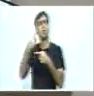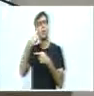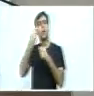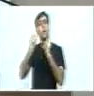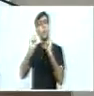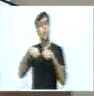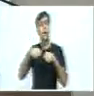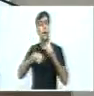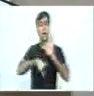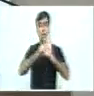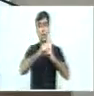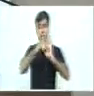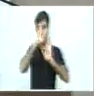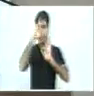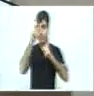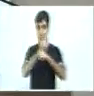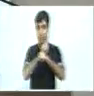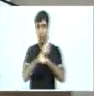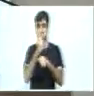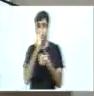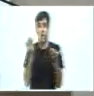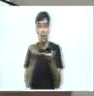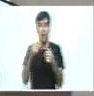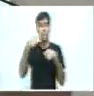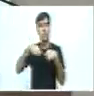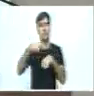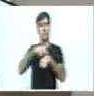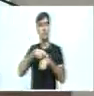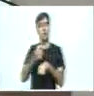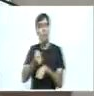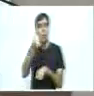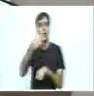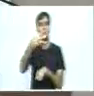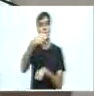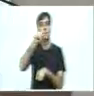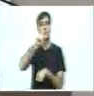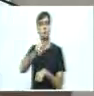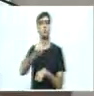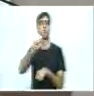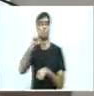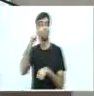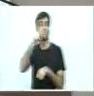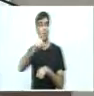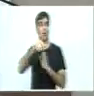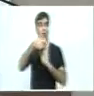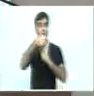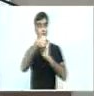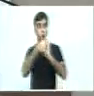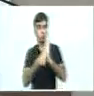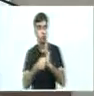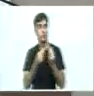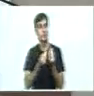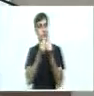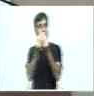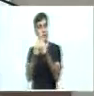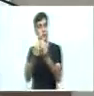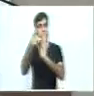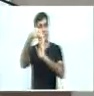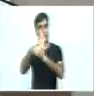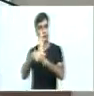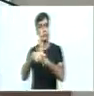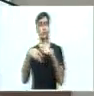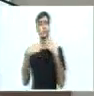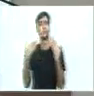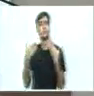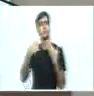redação da lei orgânica, seriam precisos hoje quase 3 mil assinaturas para encaminhar projetos de lei.